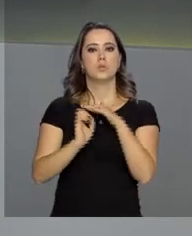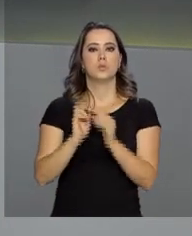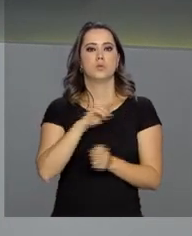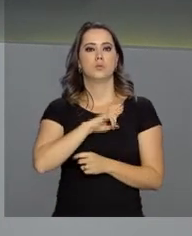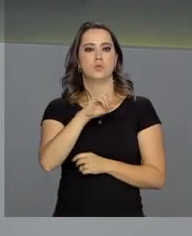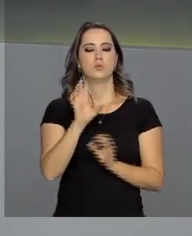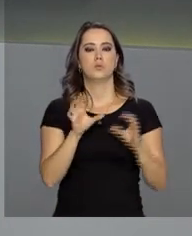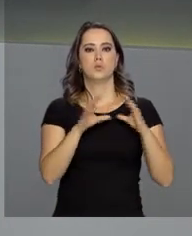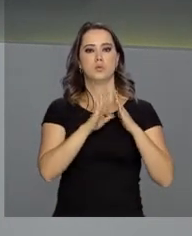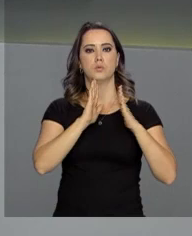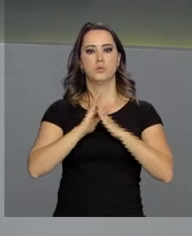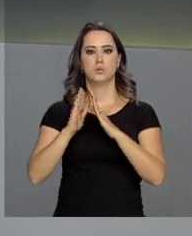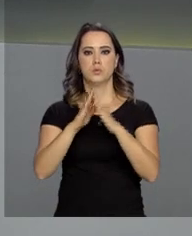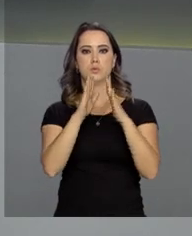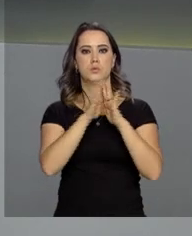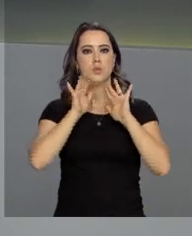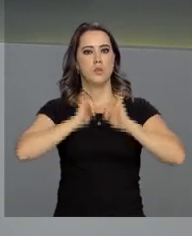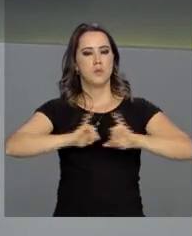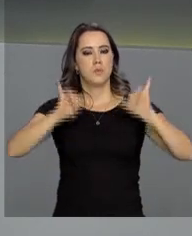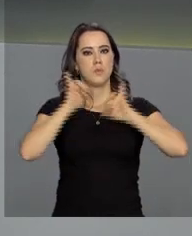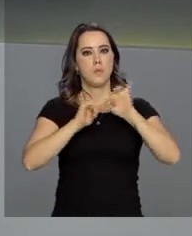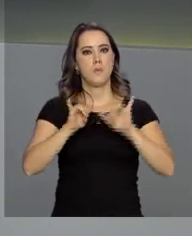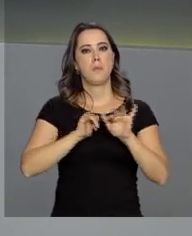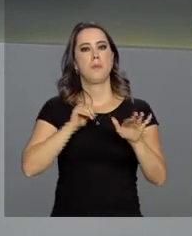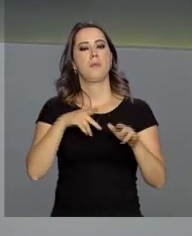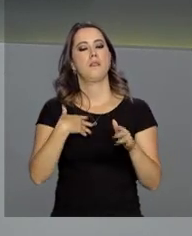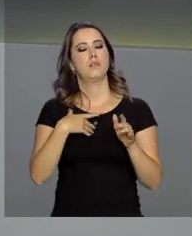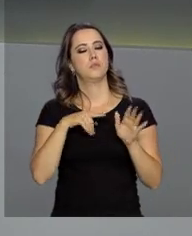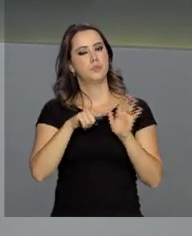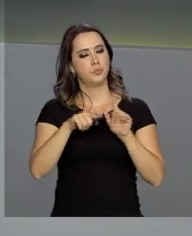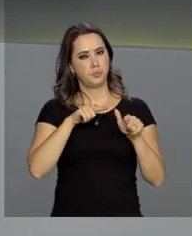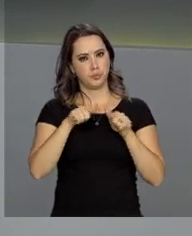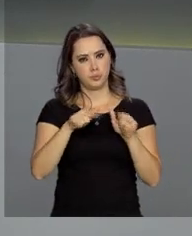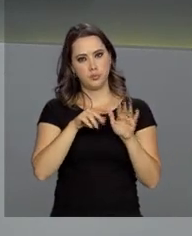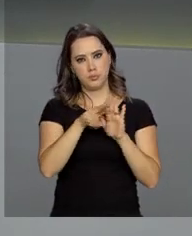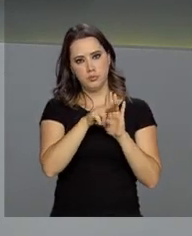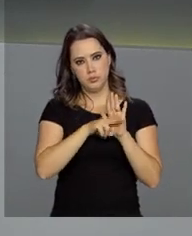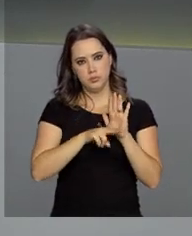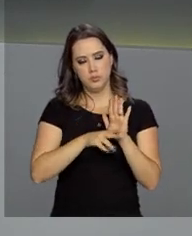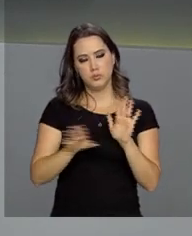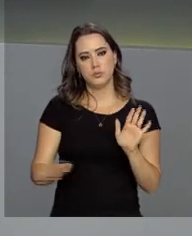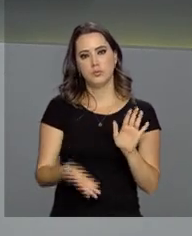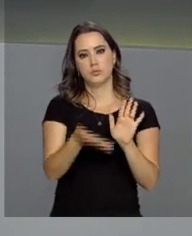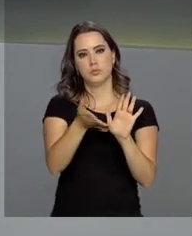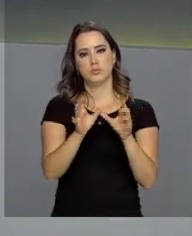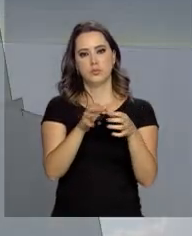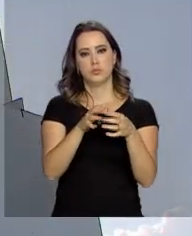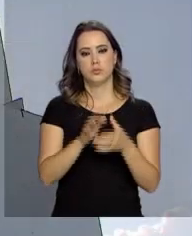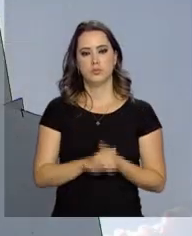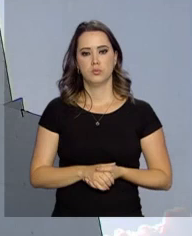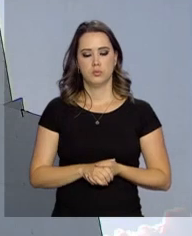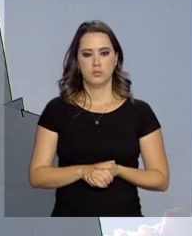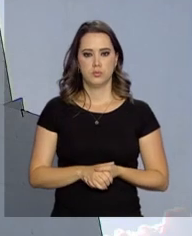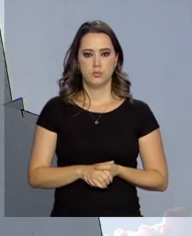do setor imobiliário foram discutidas medidas de incentivo ao setor